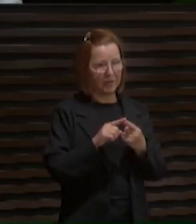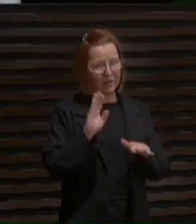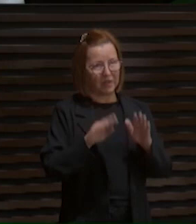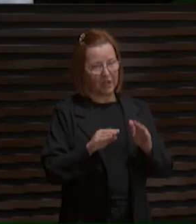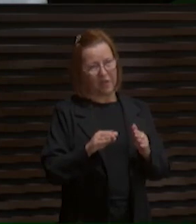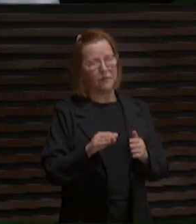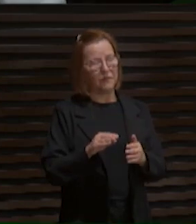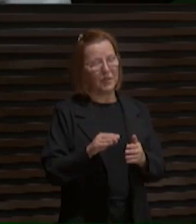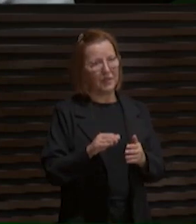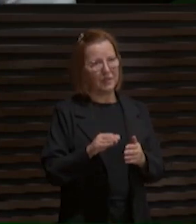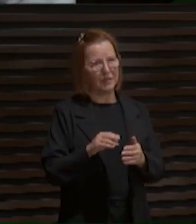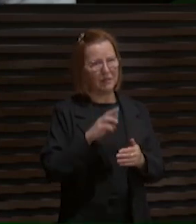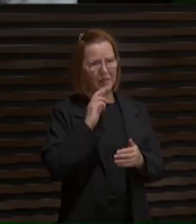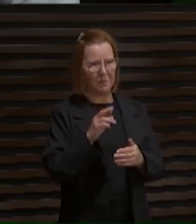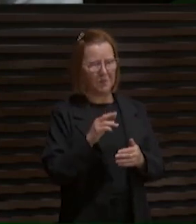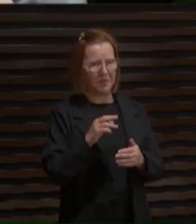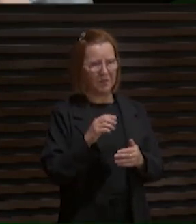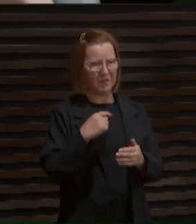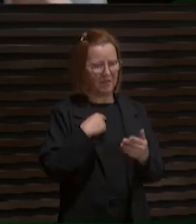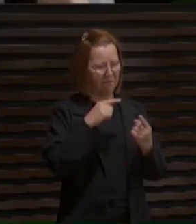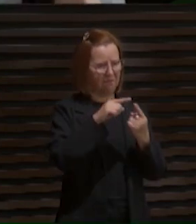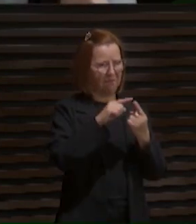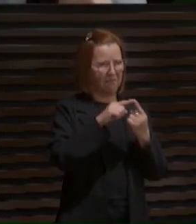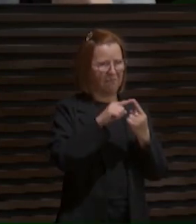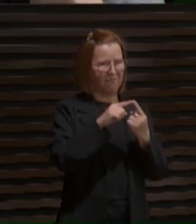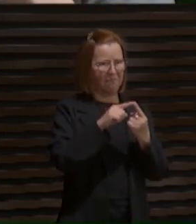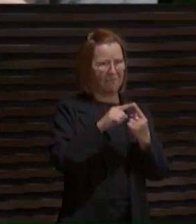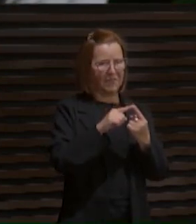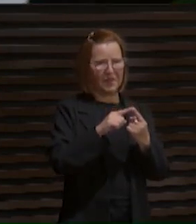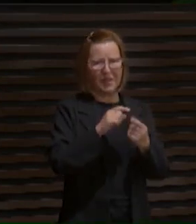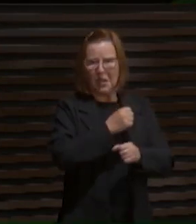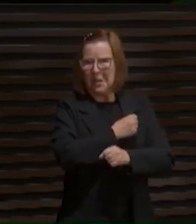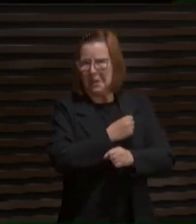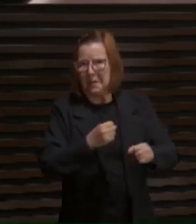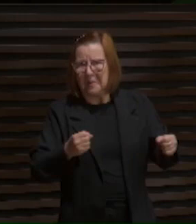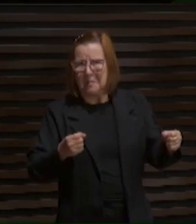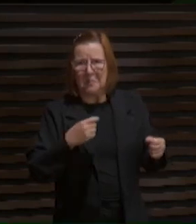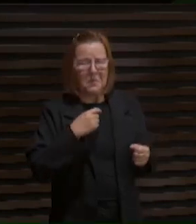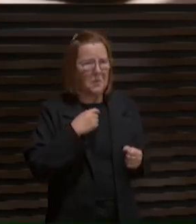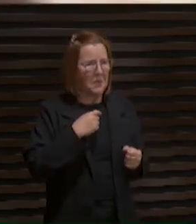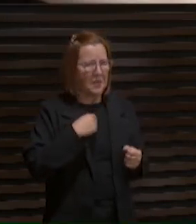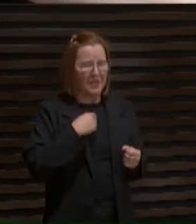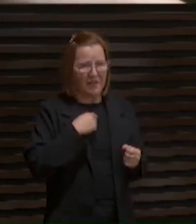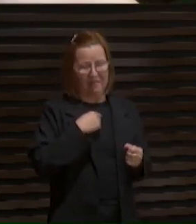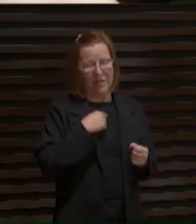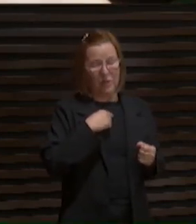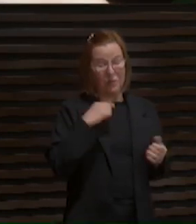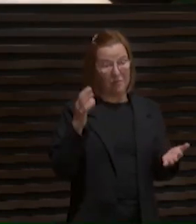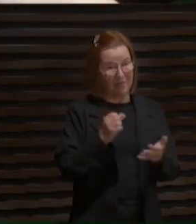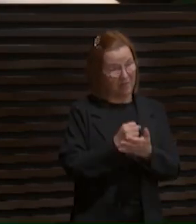condição, socorro, eu não consigo, eu olho para a minha vida, eu olho para a palavra e eu